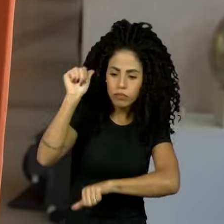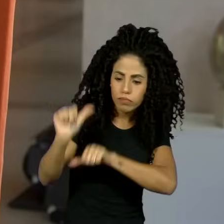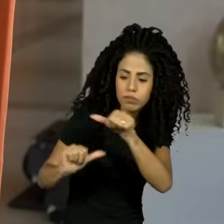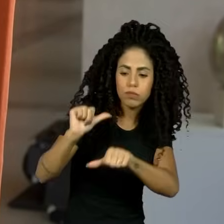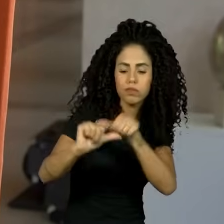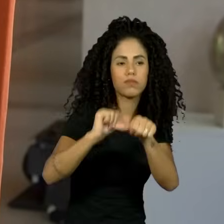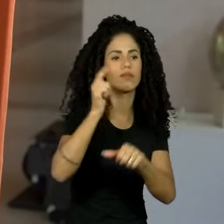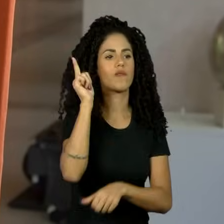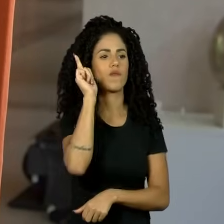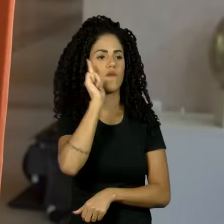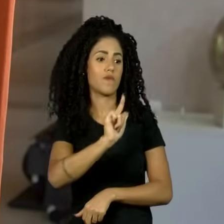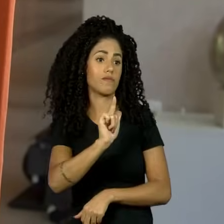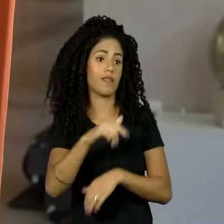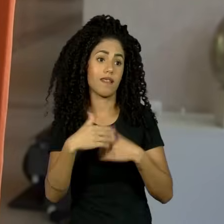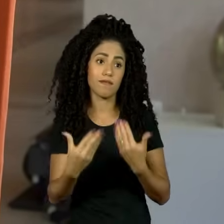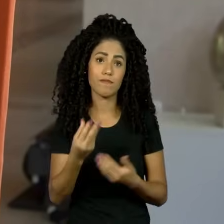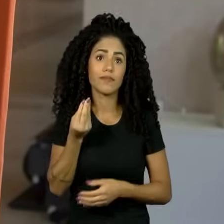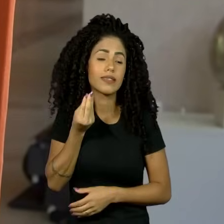né?